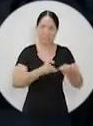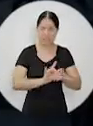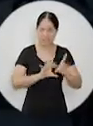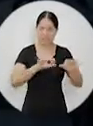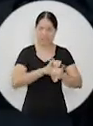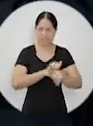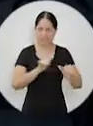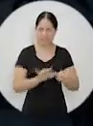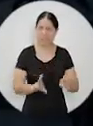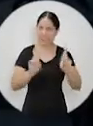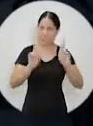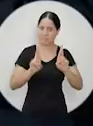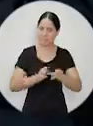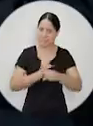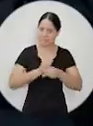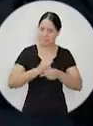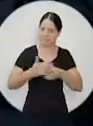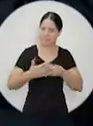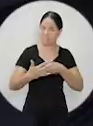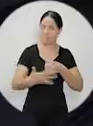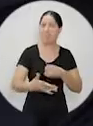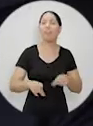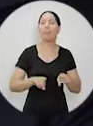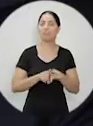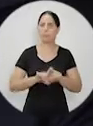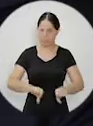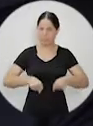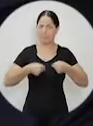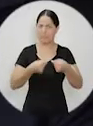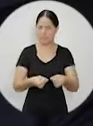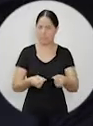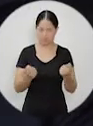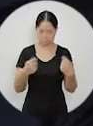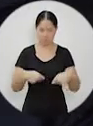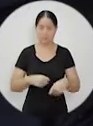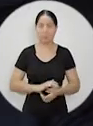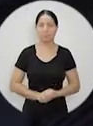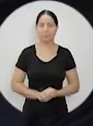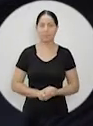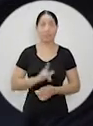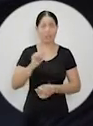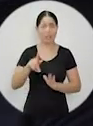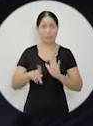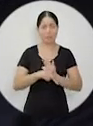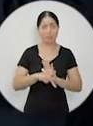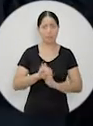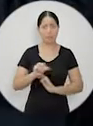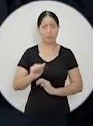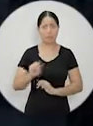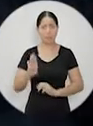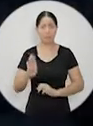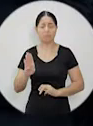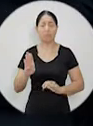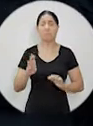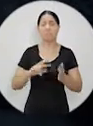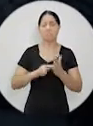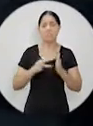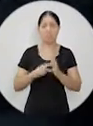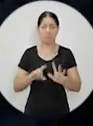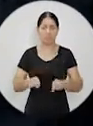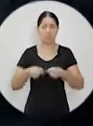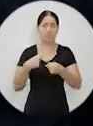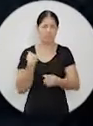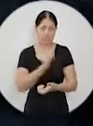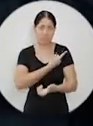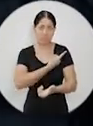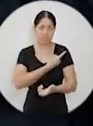de imprensa. Podemos esperar aí por todos esses anos a contínua defesa desses direitos? São as bandeiras da ordem, né? Aqui é muito simples, né?